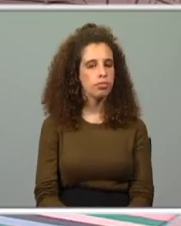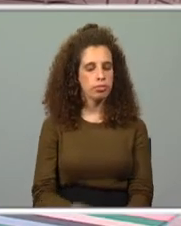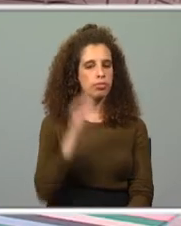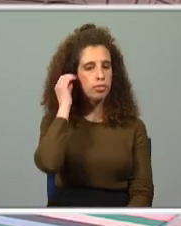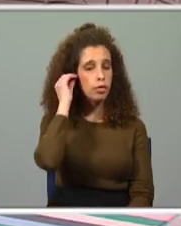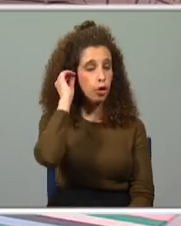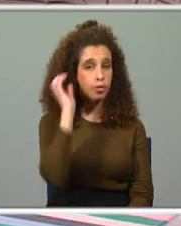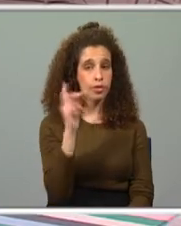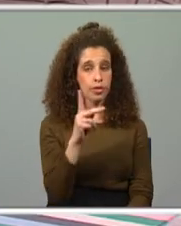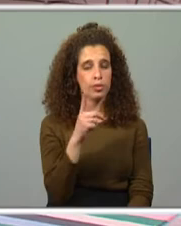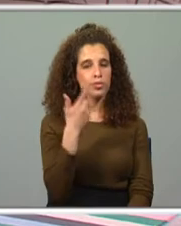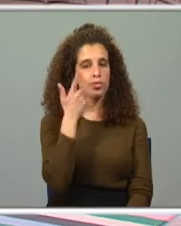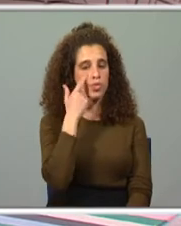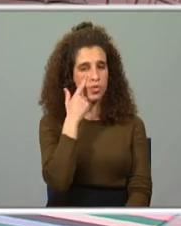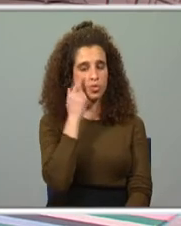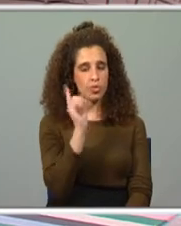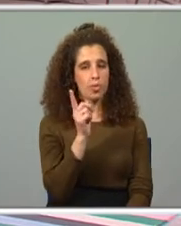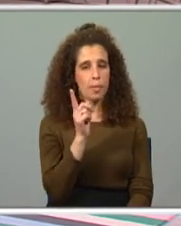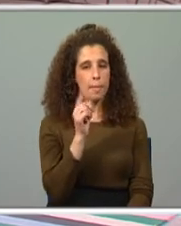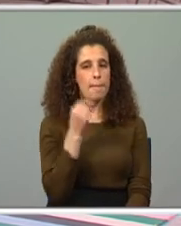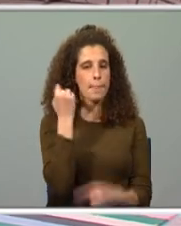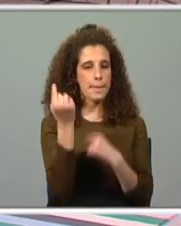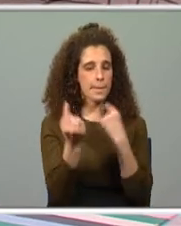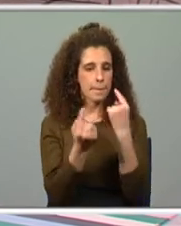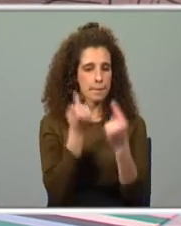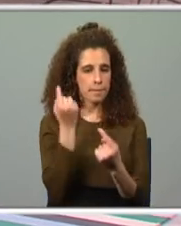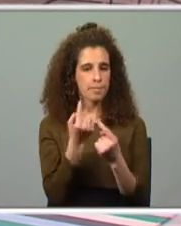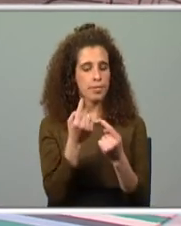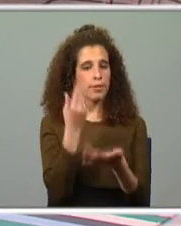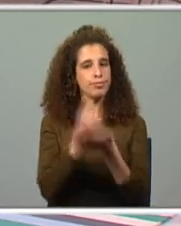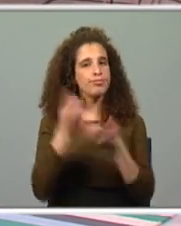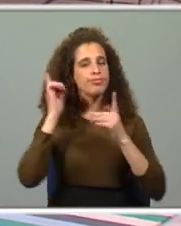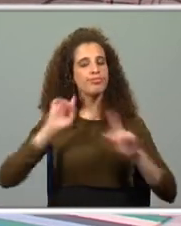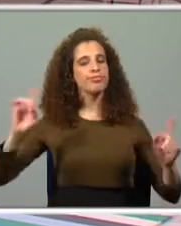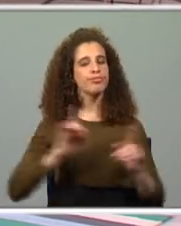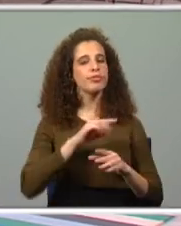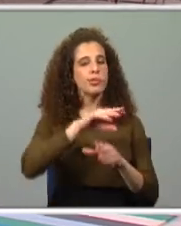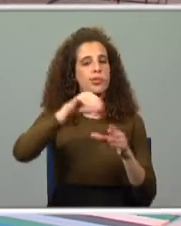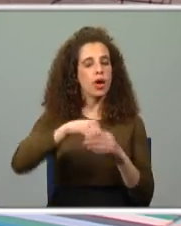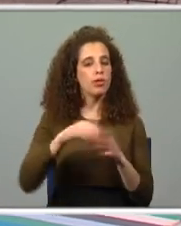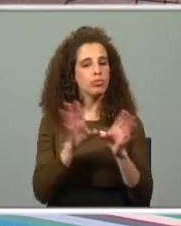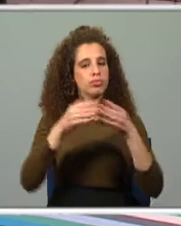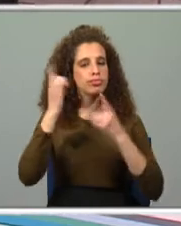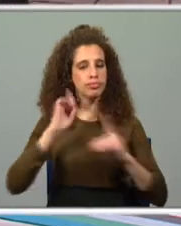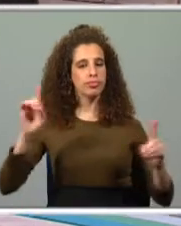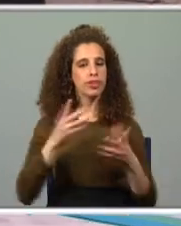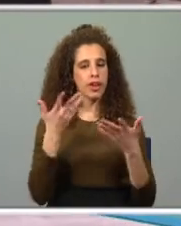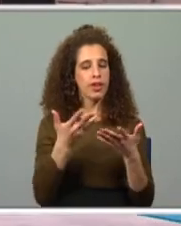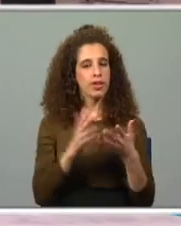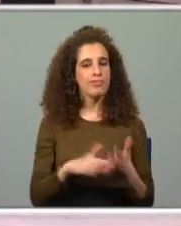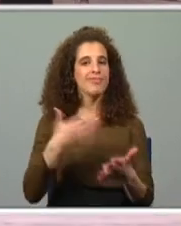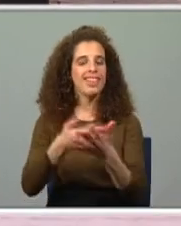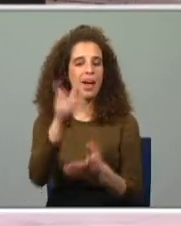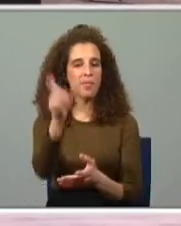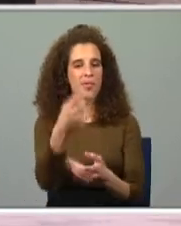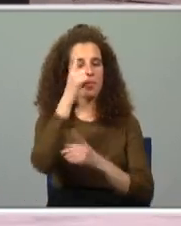Ok, já deu para ficarmos a conhecer aqui alguns instrumentos que constam aqui na nossa banda. E agora vou dar a